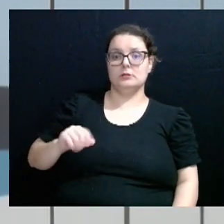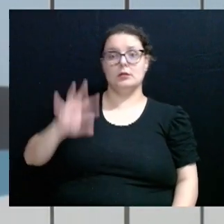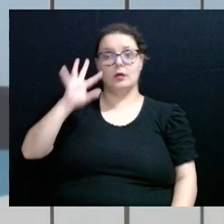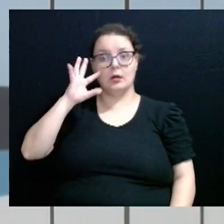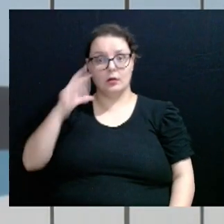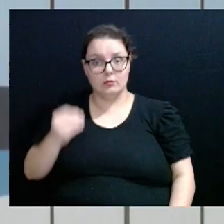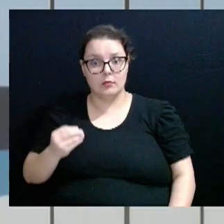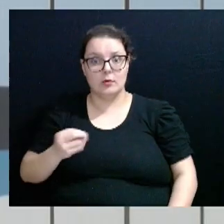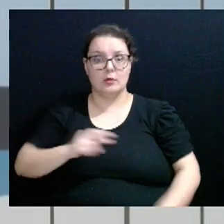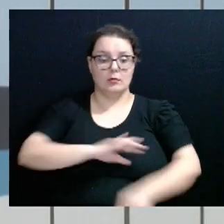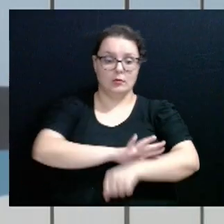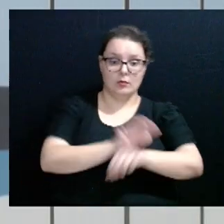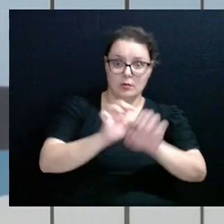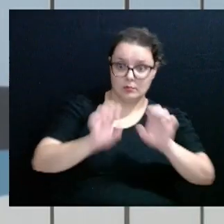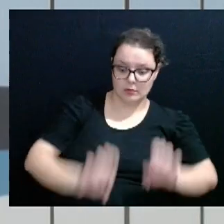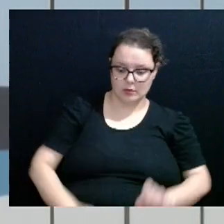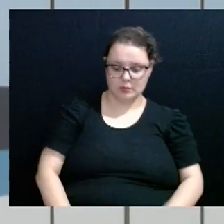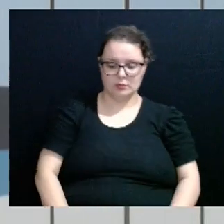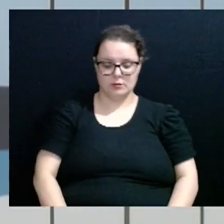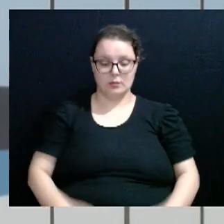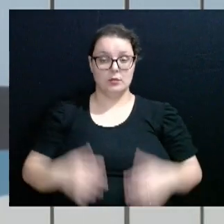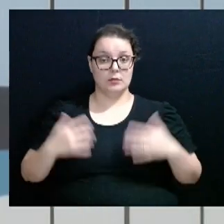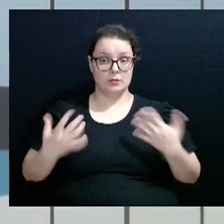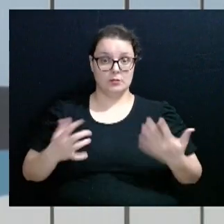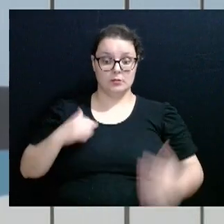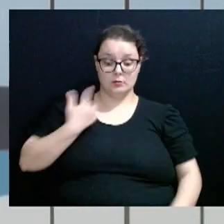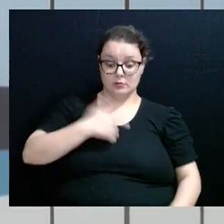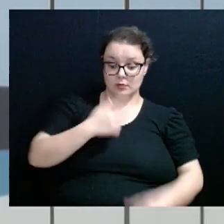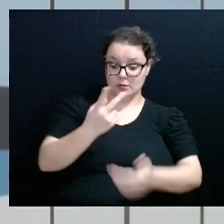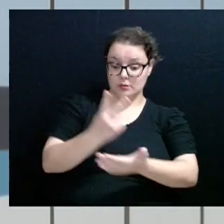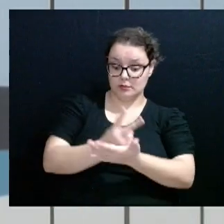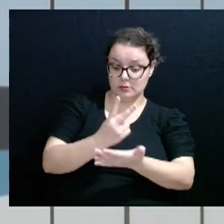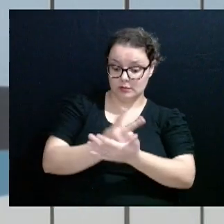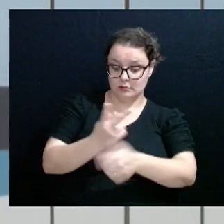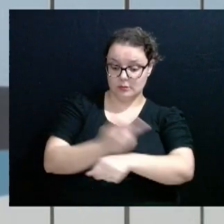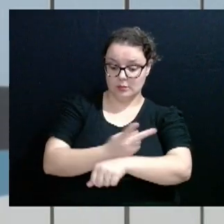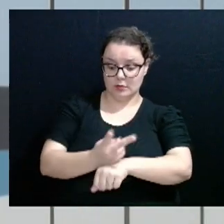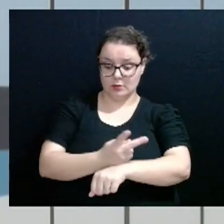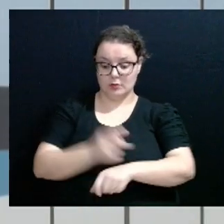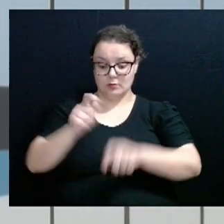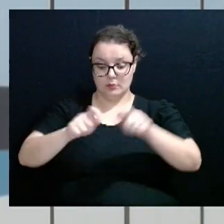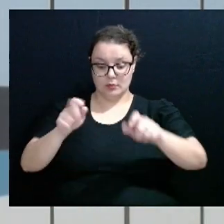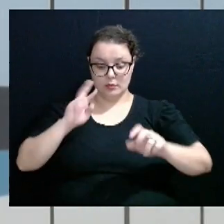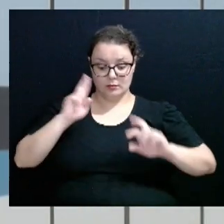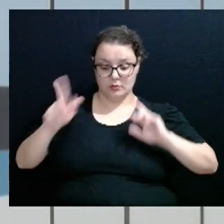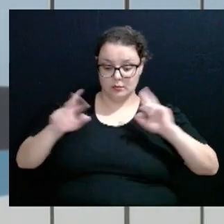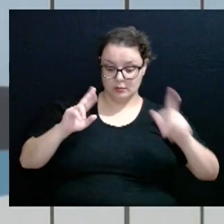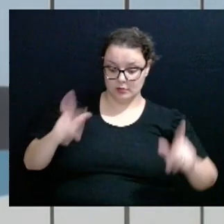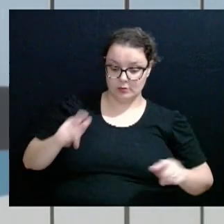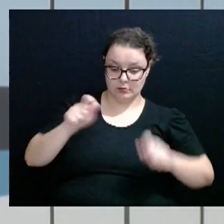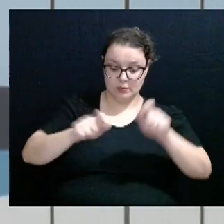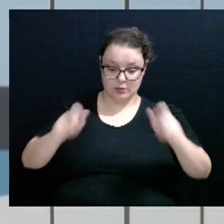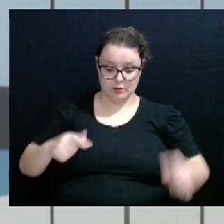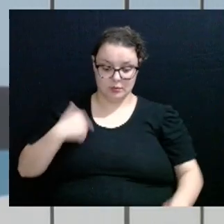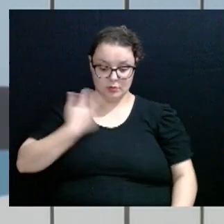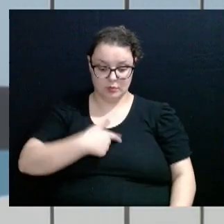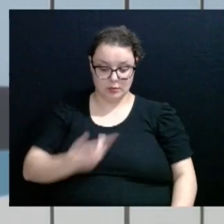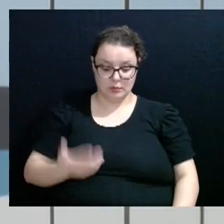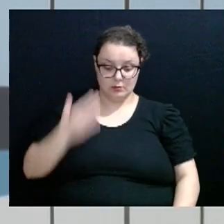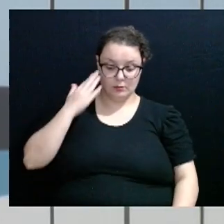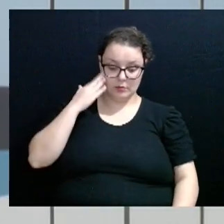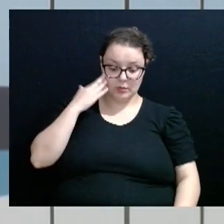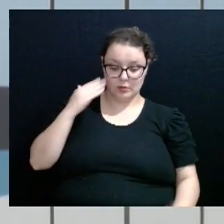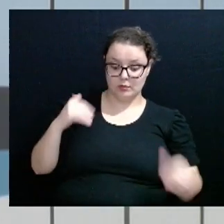estrutural. Então a gente sempre procura conversar com pessoas que pensam diferente também da gente, para a gente entender quais mecanismos a gente